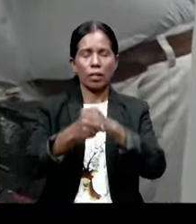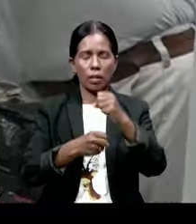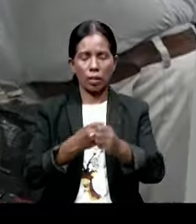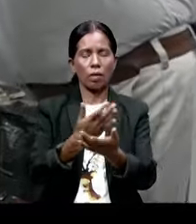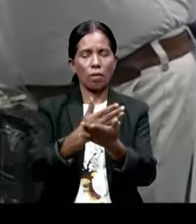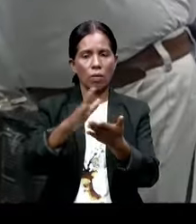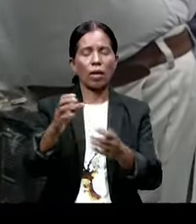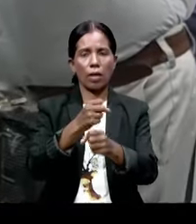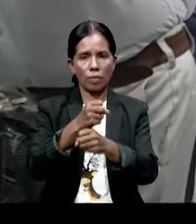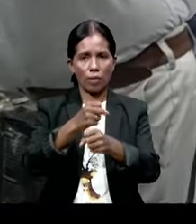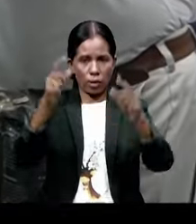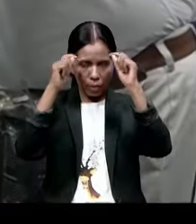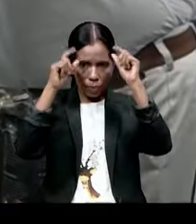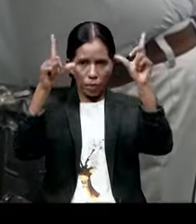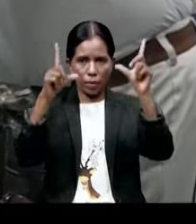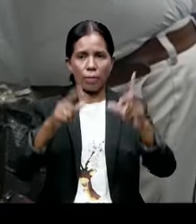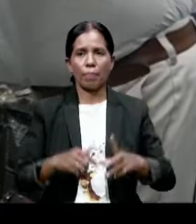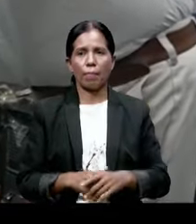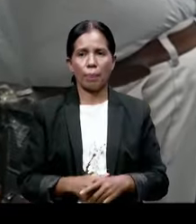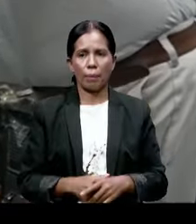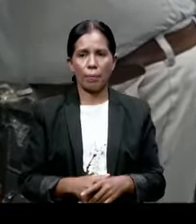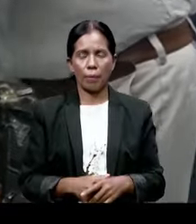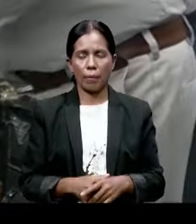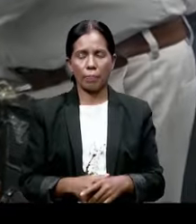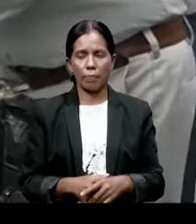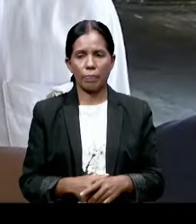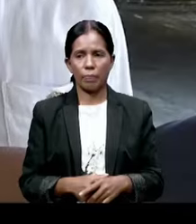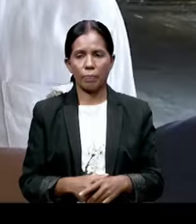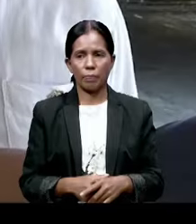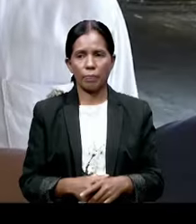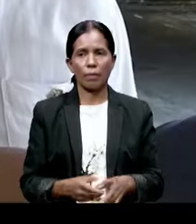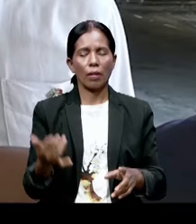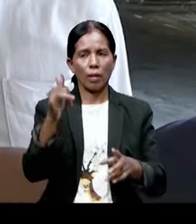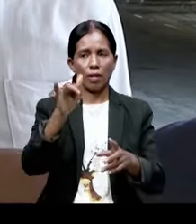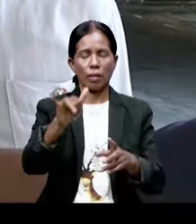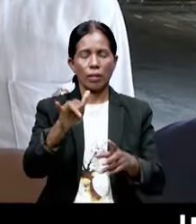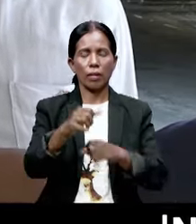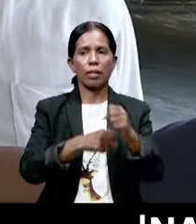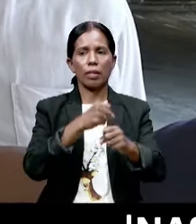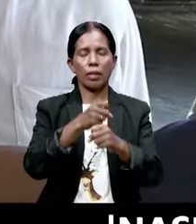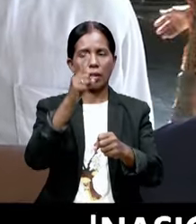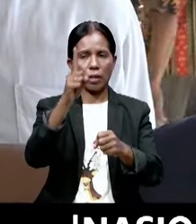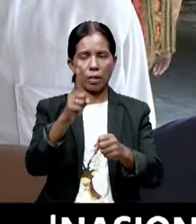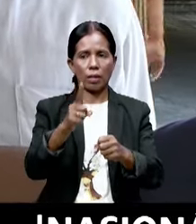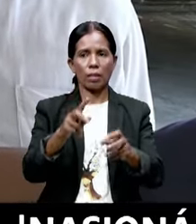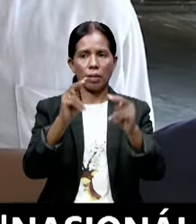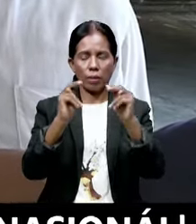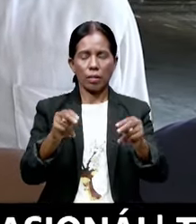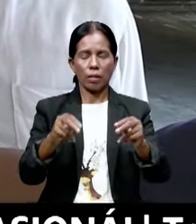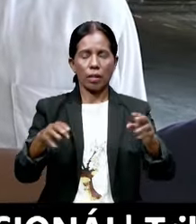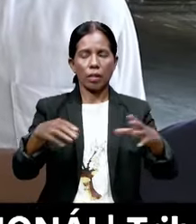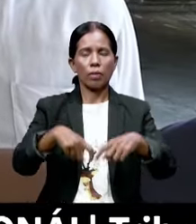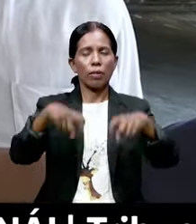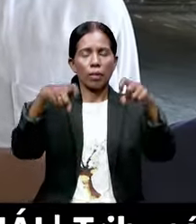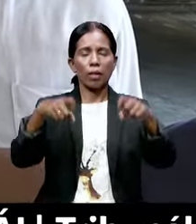Leste. Tinantina ser sempre so se tem cafe os Timor. Me sernia certina nida sira precisa contener hira nem que